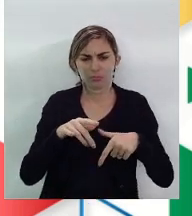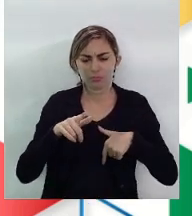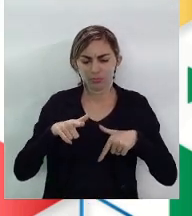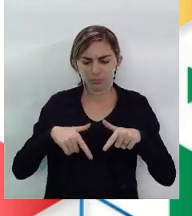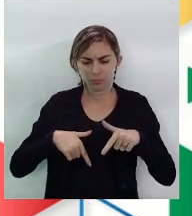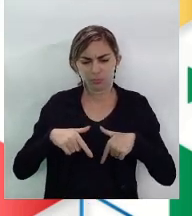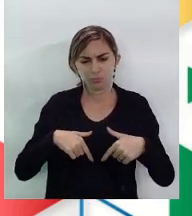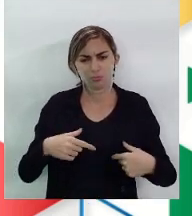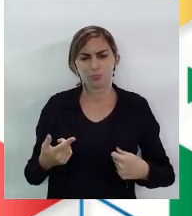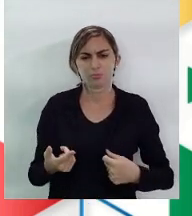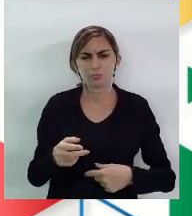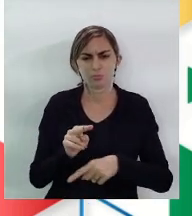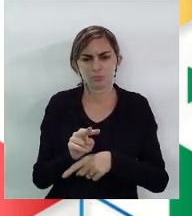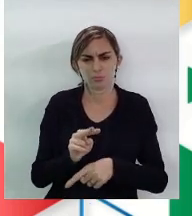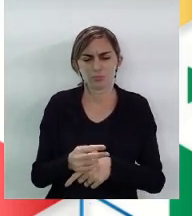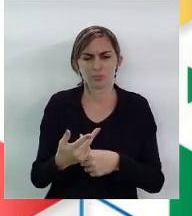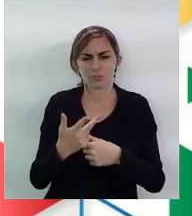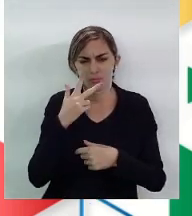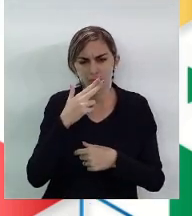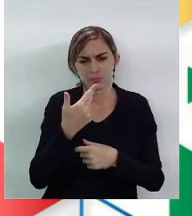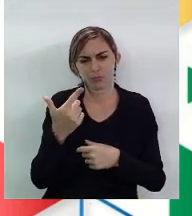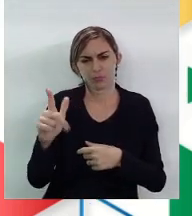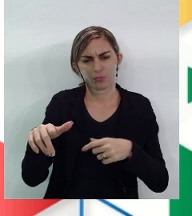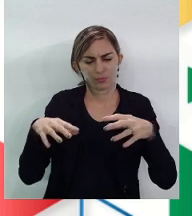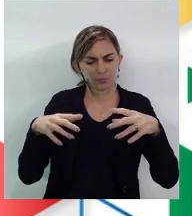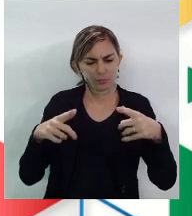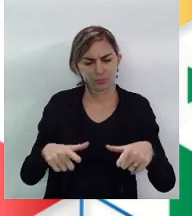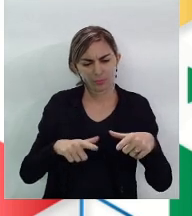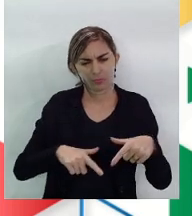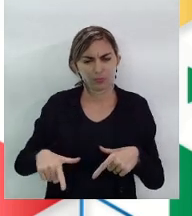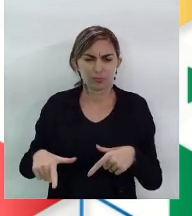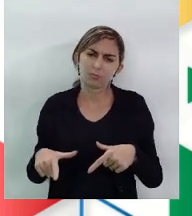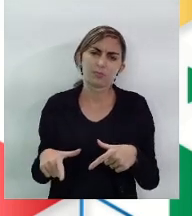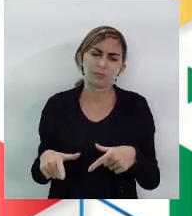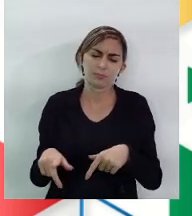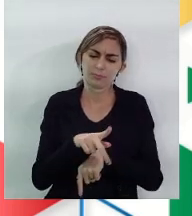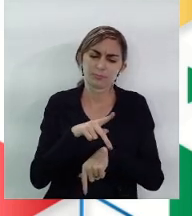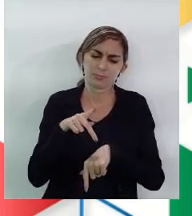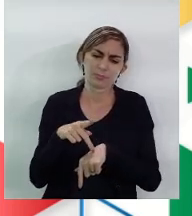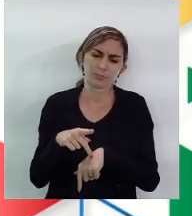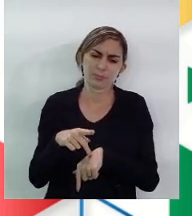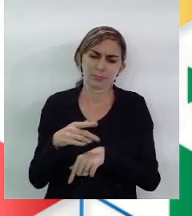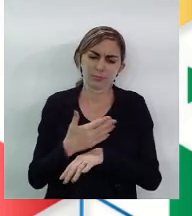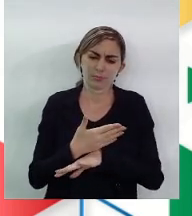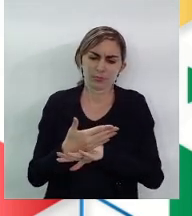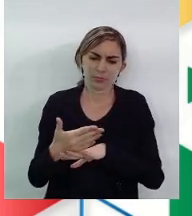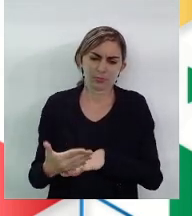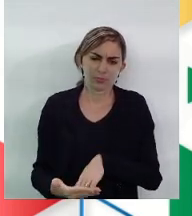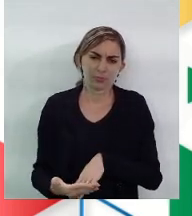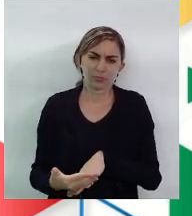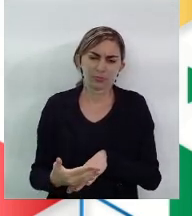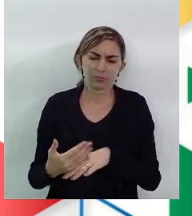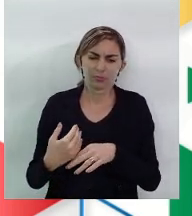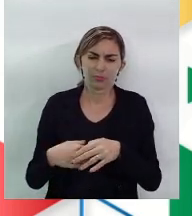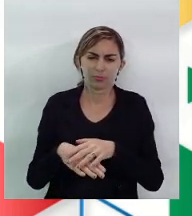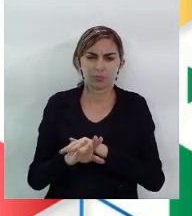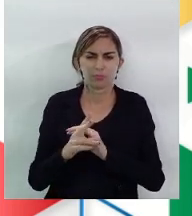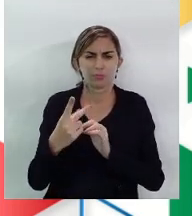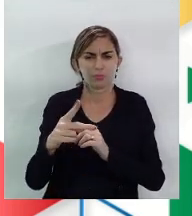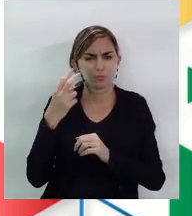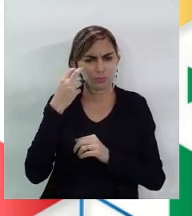procurava conservar, mesmo em outros territórios, em outros países, costumavam o quê? Guardar a